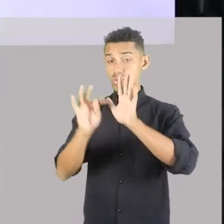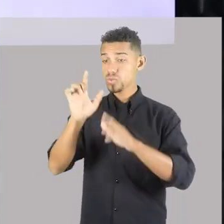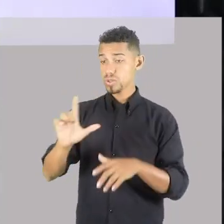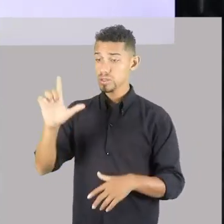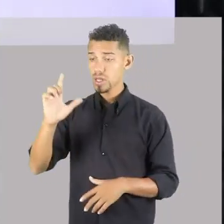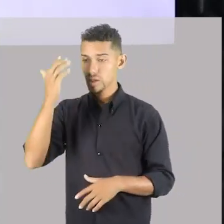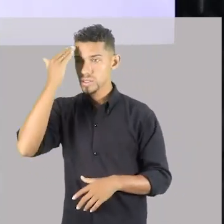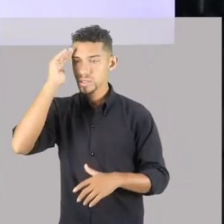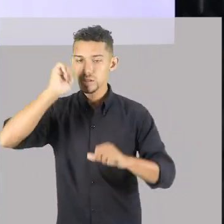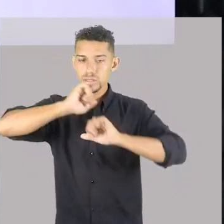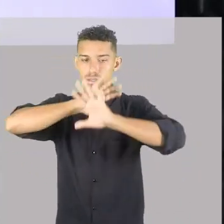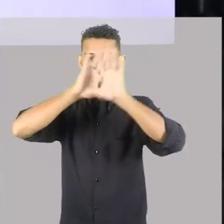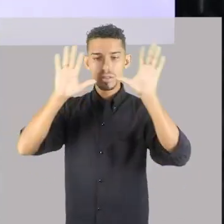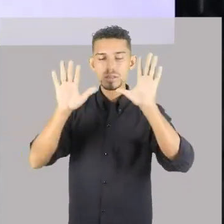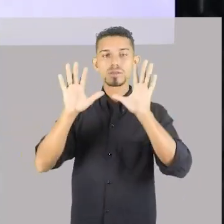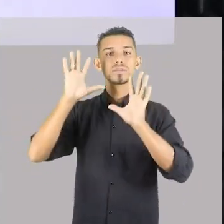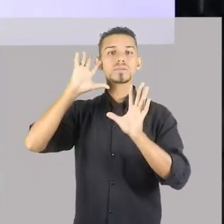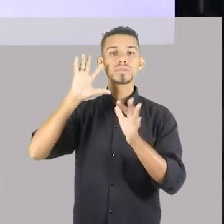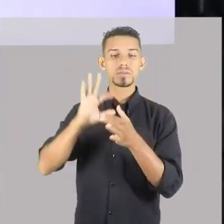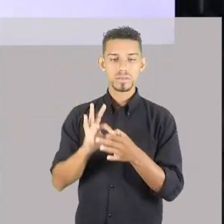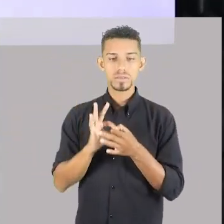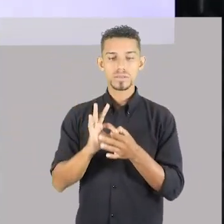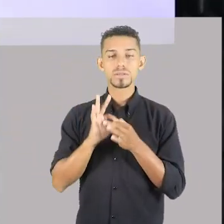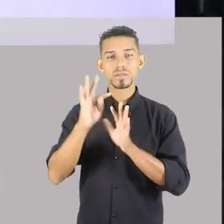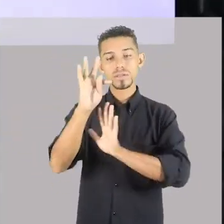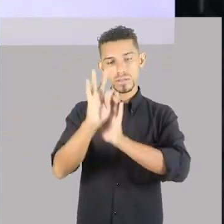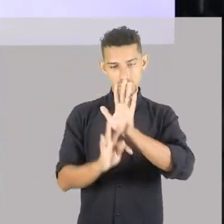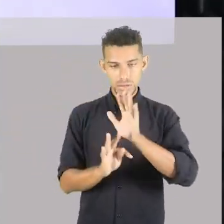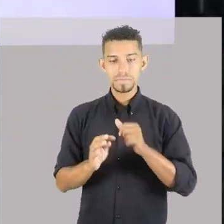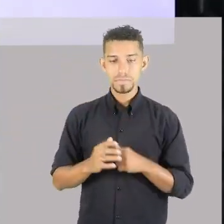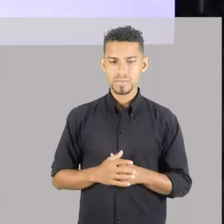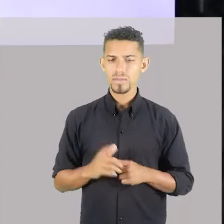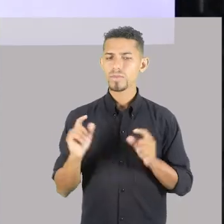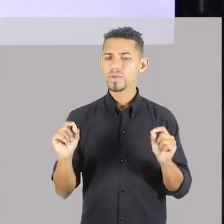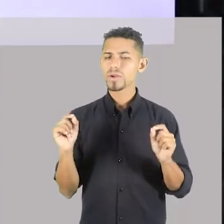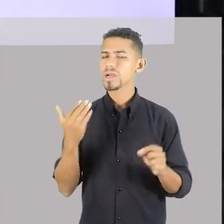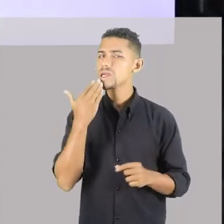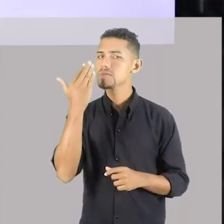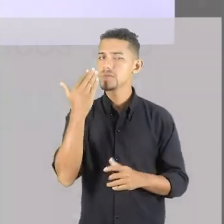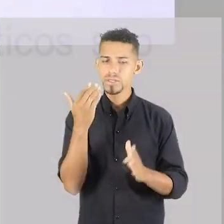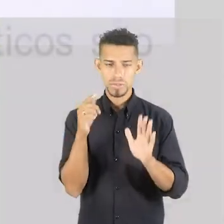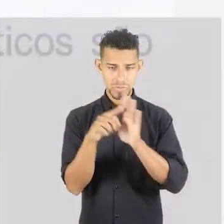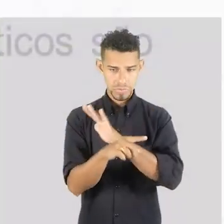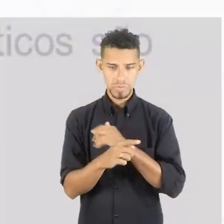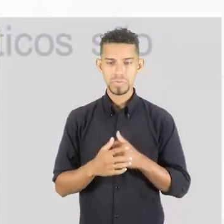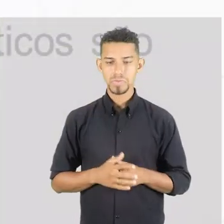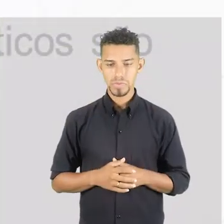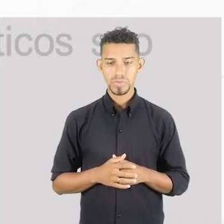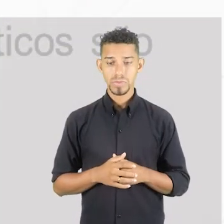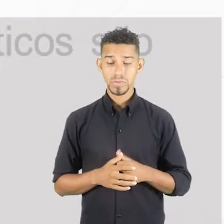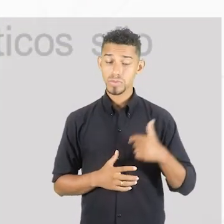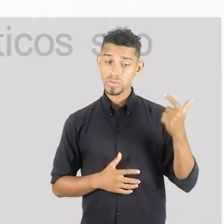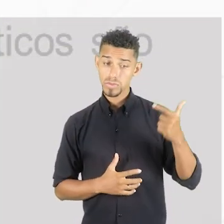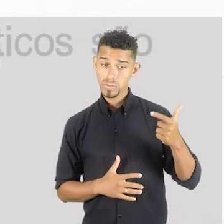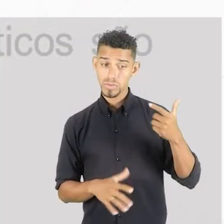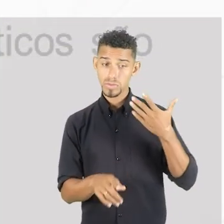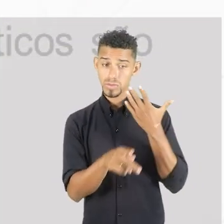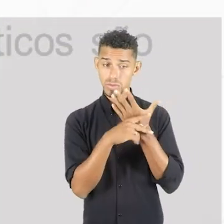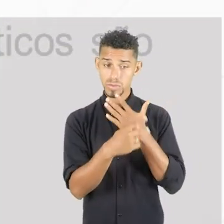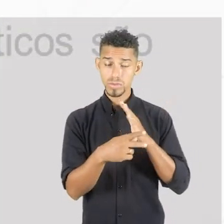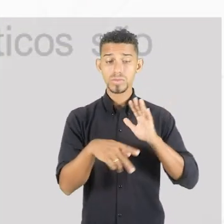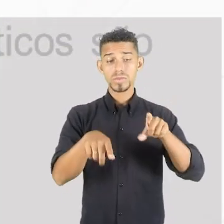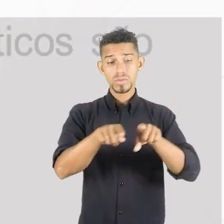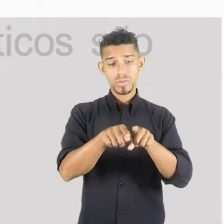próprio entendimento da construção desse texto. E o que a questão pede? Ele diz assim, segundo a autora,